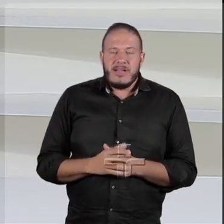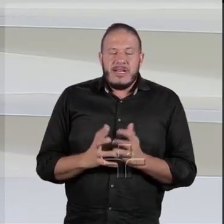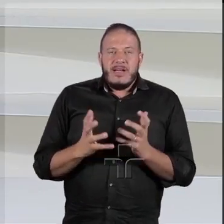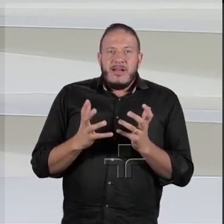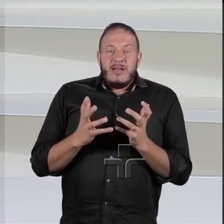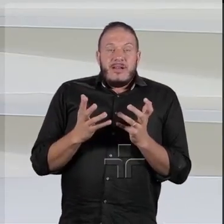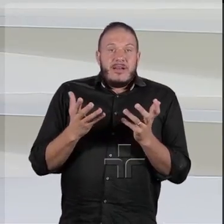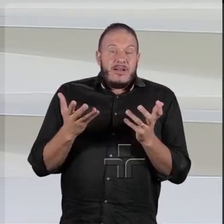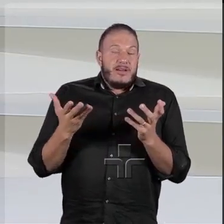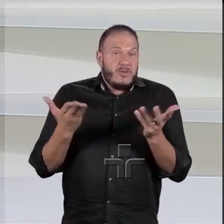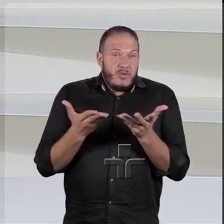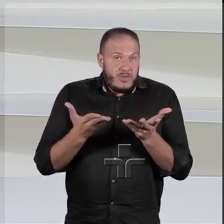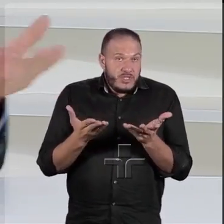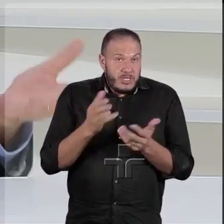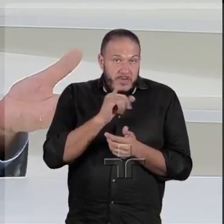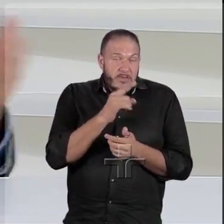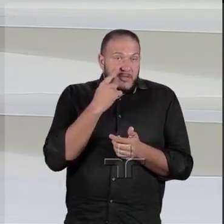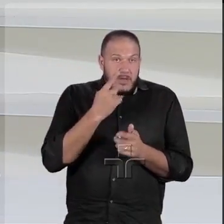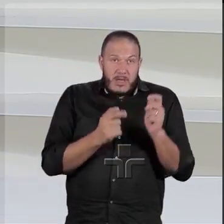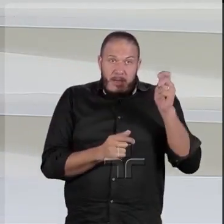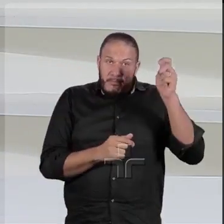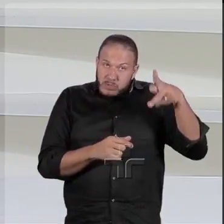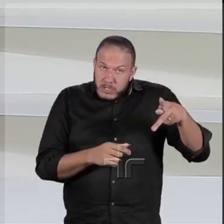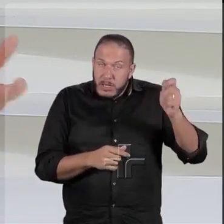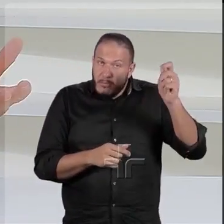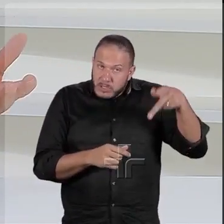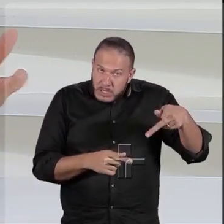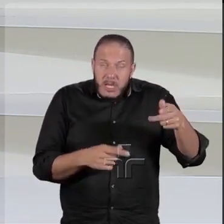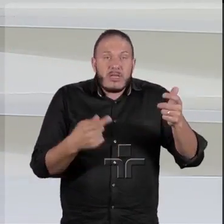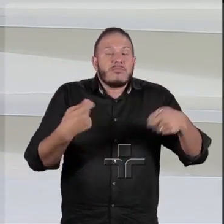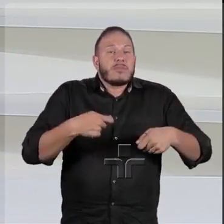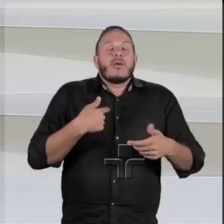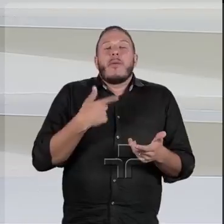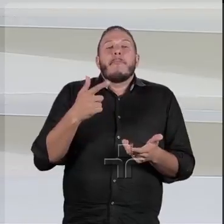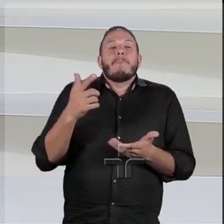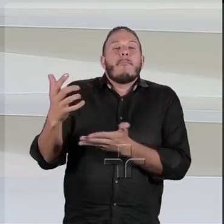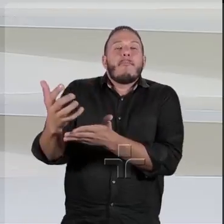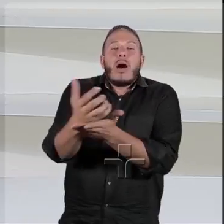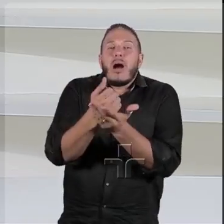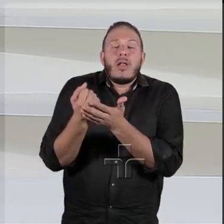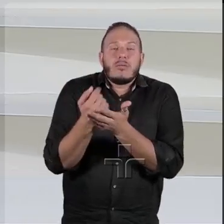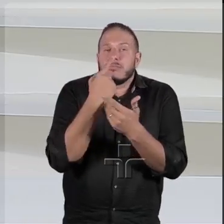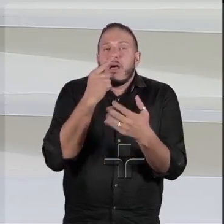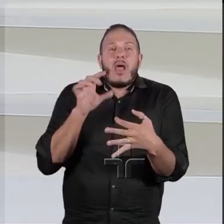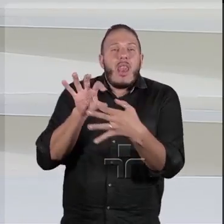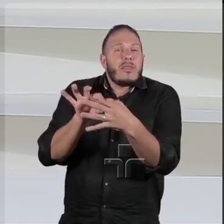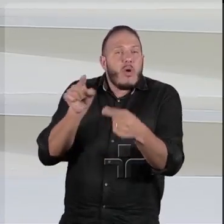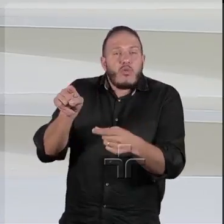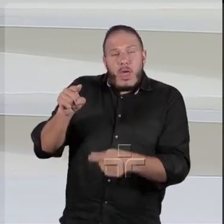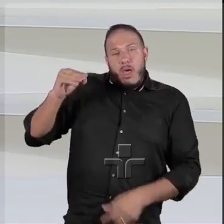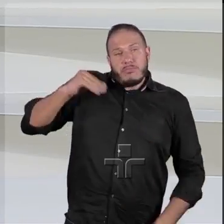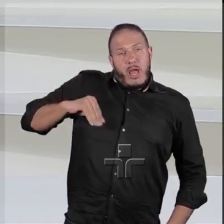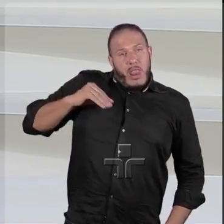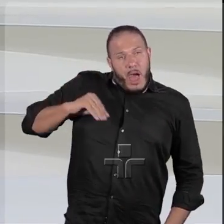A aposentadoria tem que ser financiada com alguma relação com os salários.